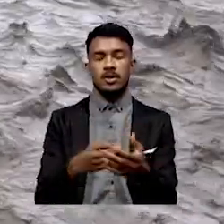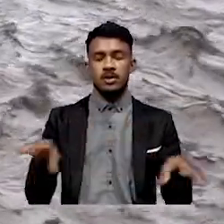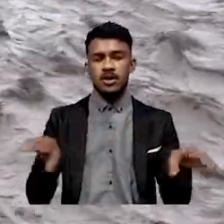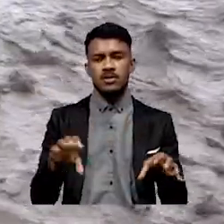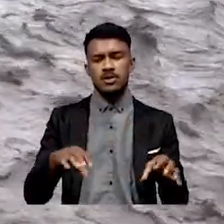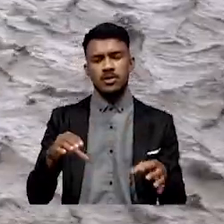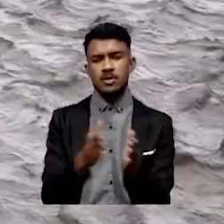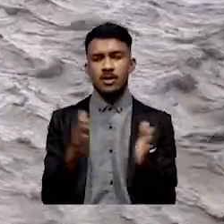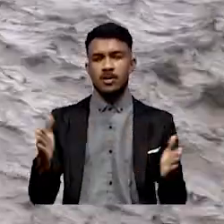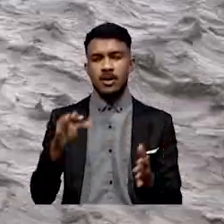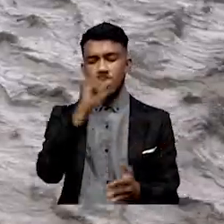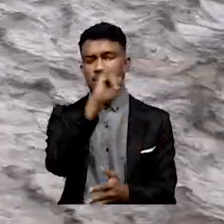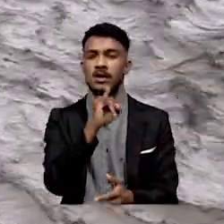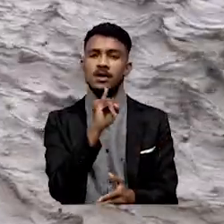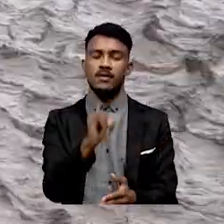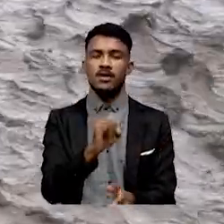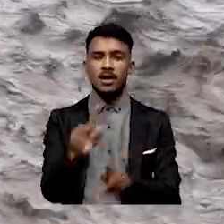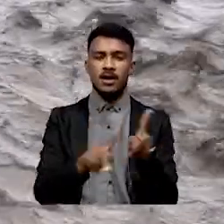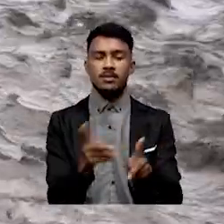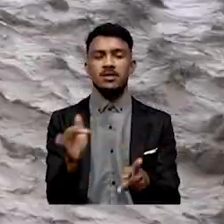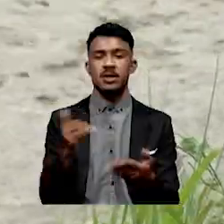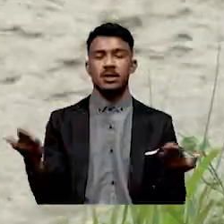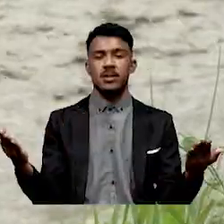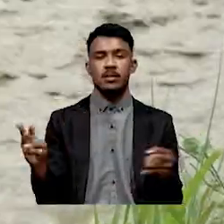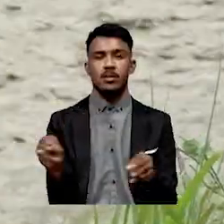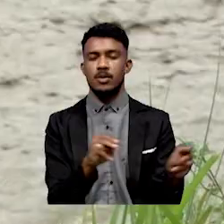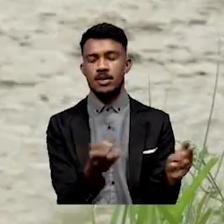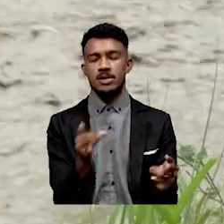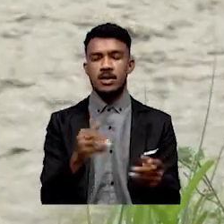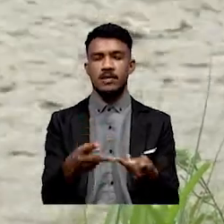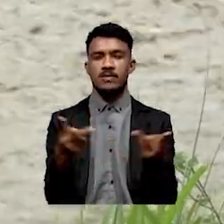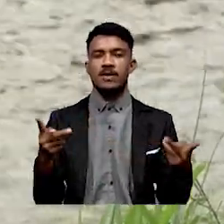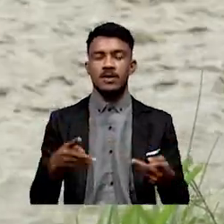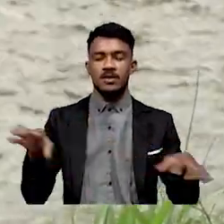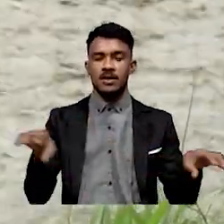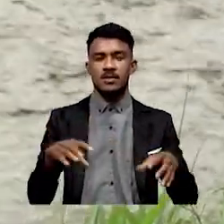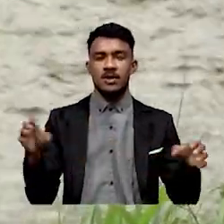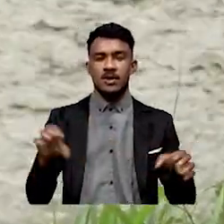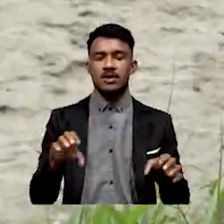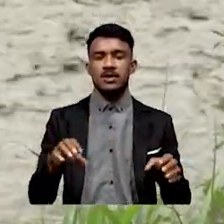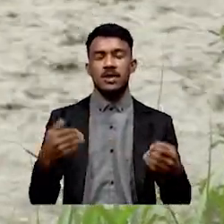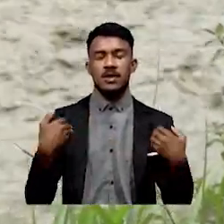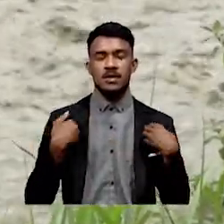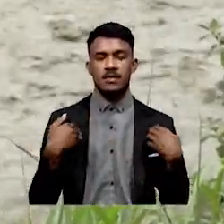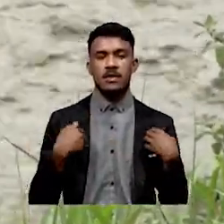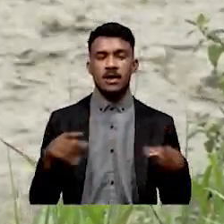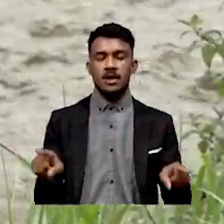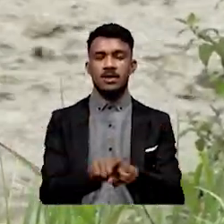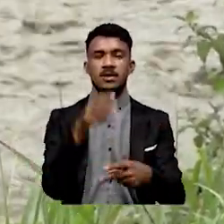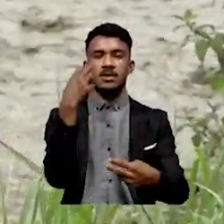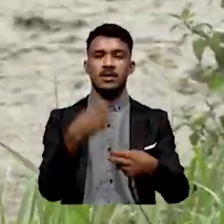sira, nebe muda mai sirania area, tamba dala barak serviço fornecimento assistência sai